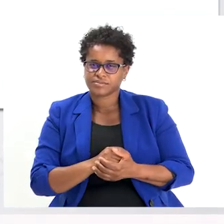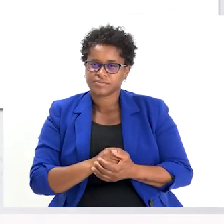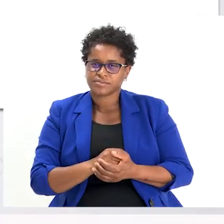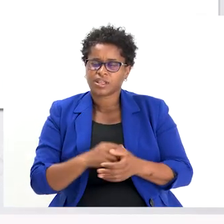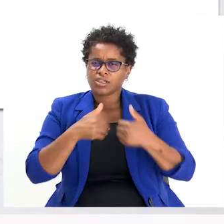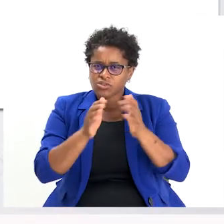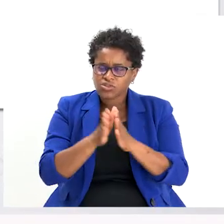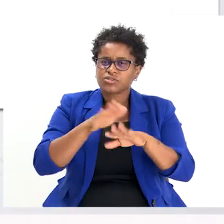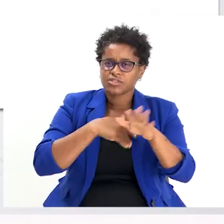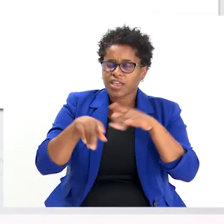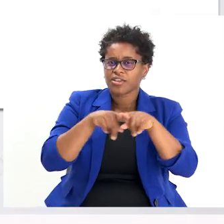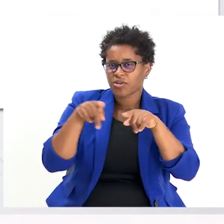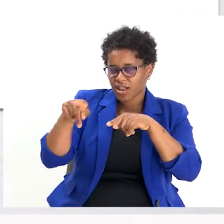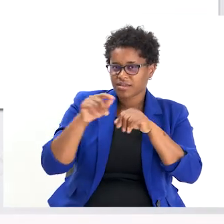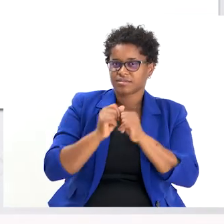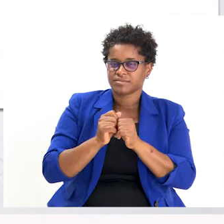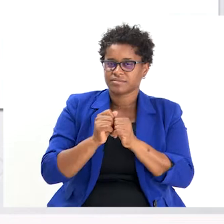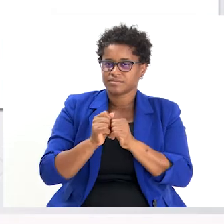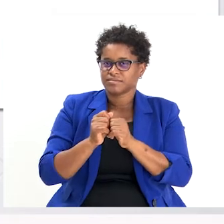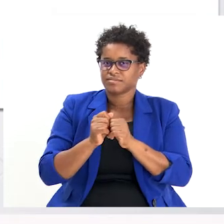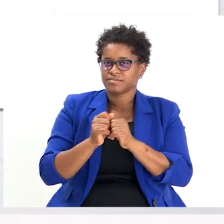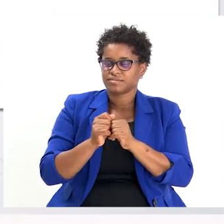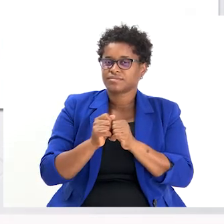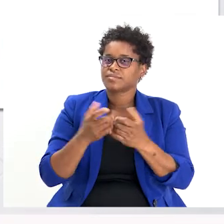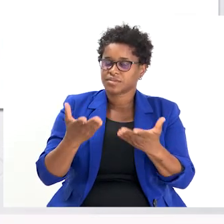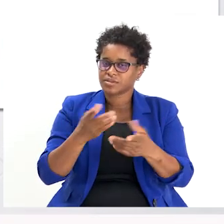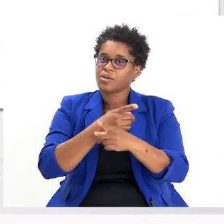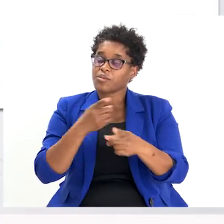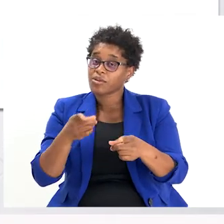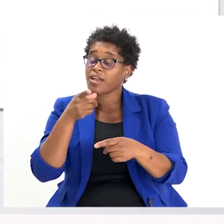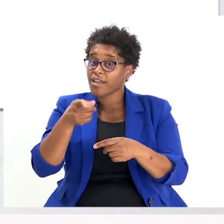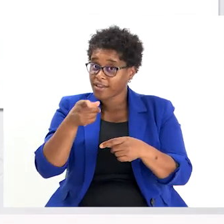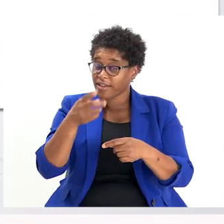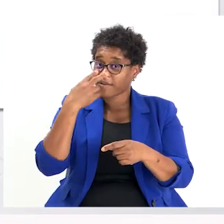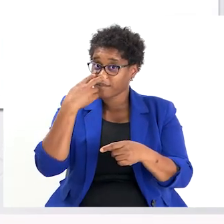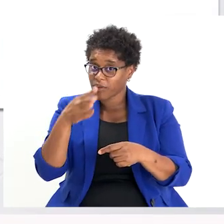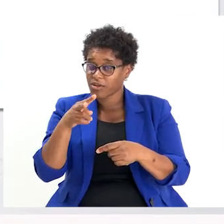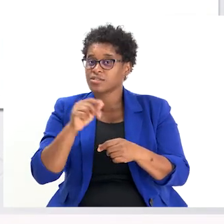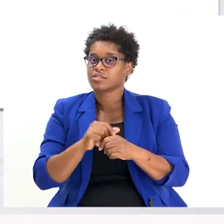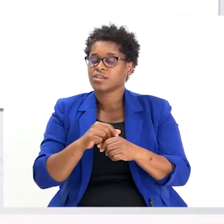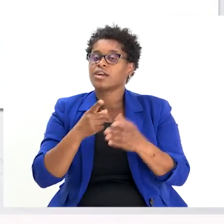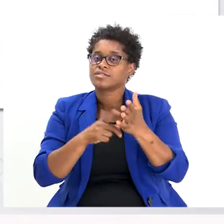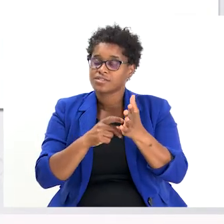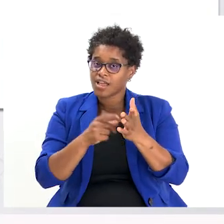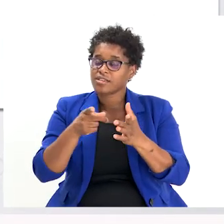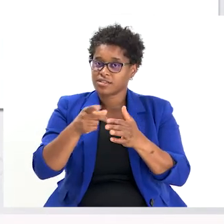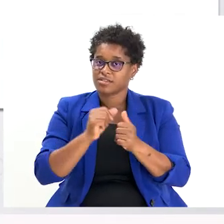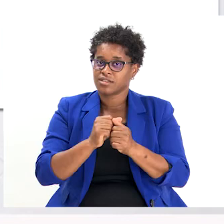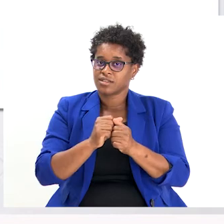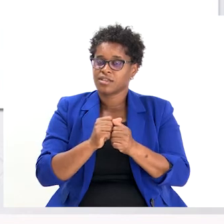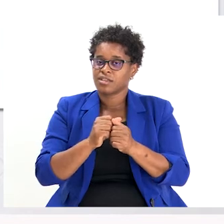Todos fizeram assim, certo? Precisamente porque aqui mostra que as necessidades